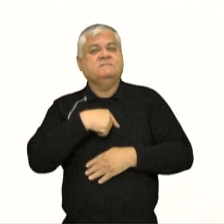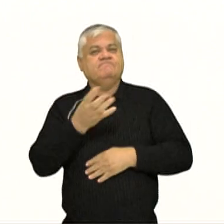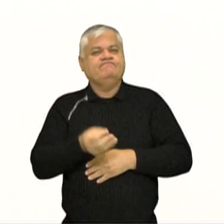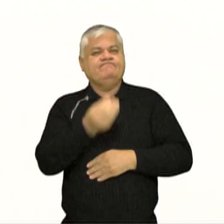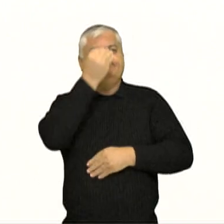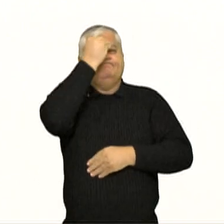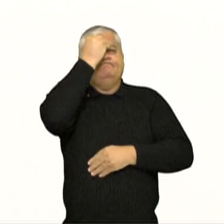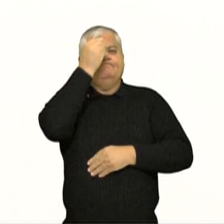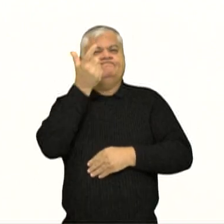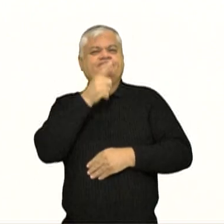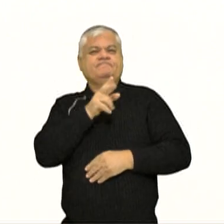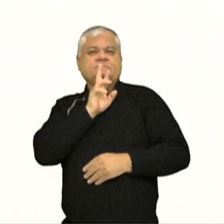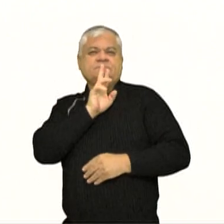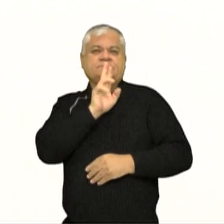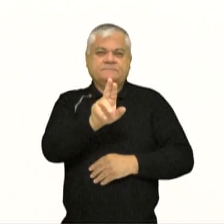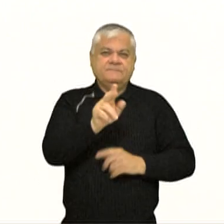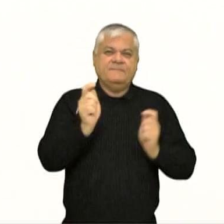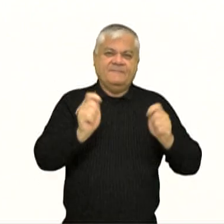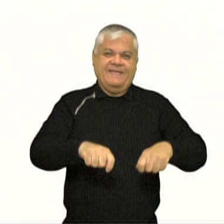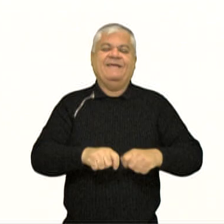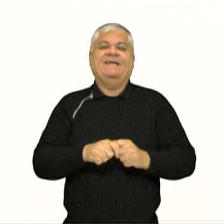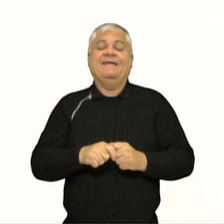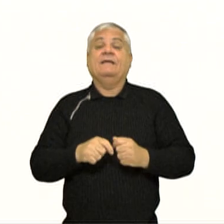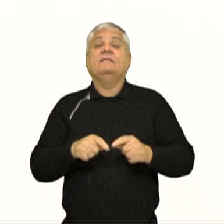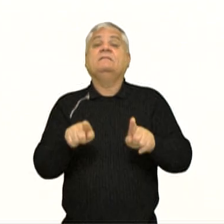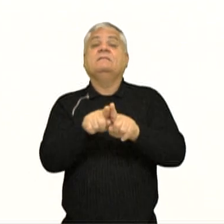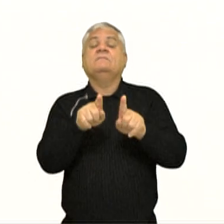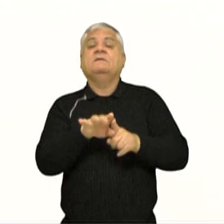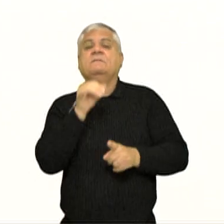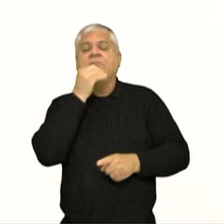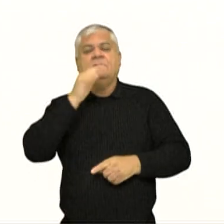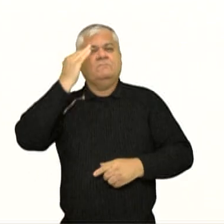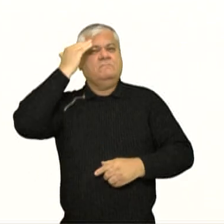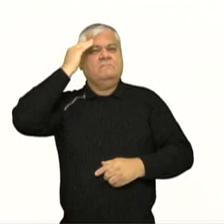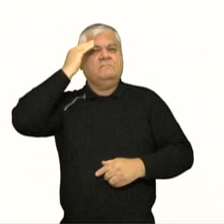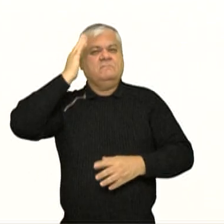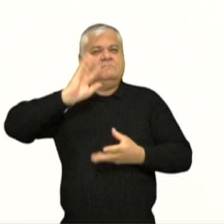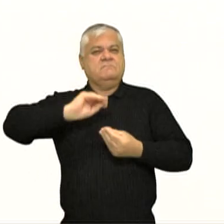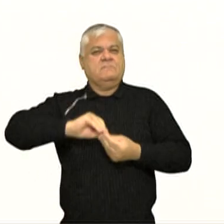aí responder todas essas perguntas e tenha entendido